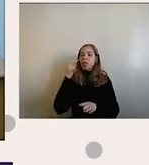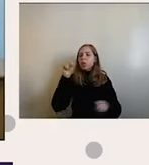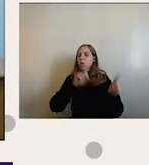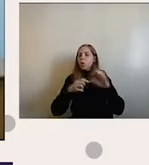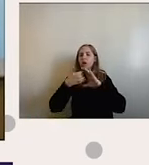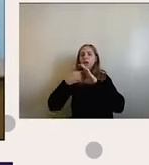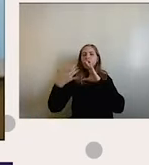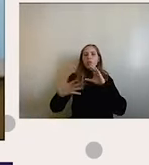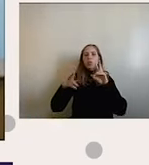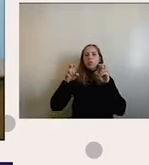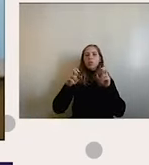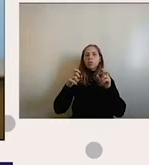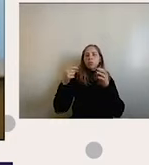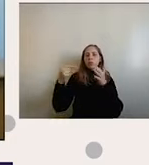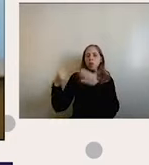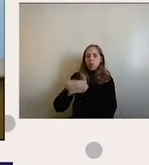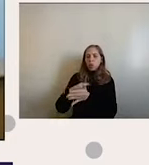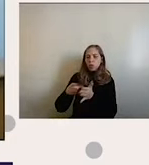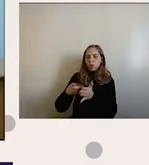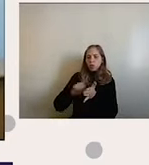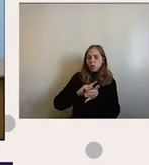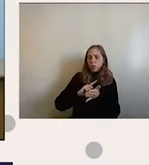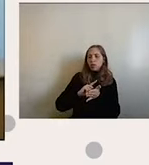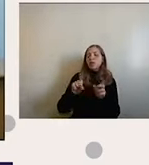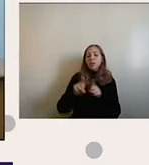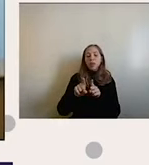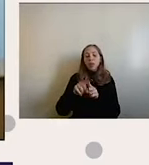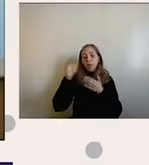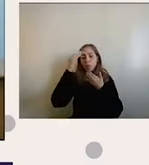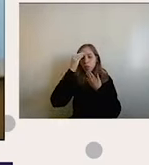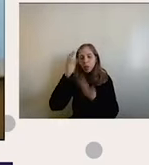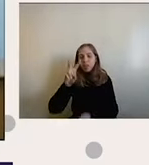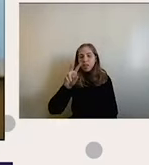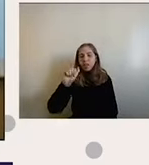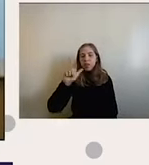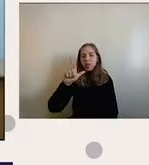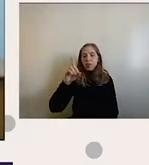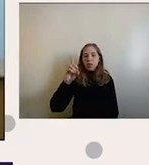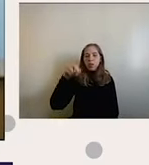pergunta anterior, obrigado, viu, Valdenucci, pelas questões.